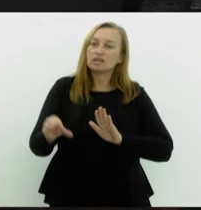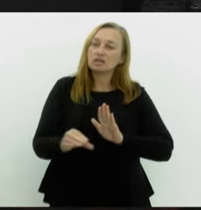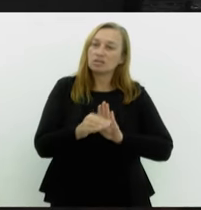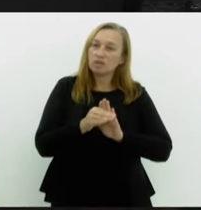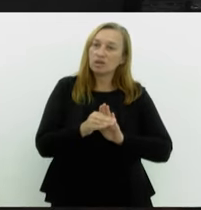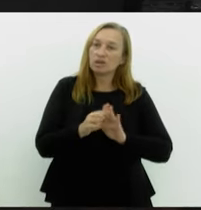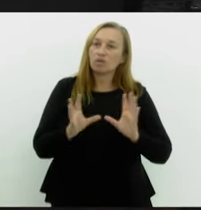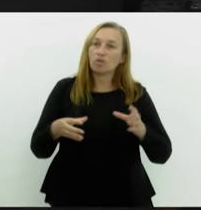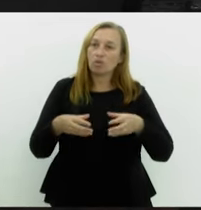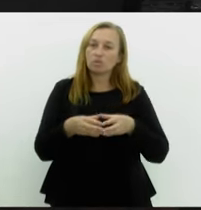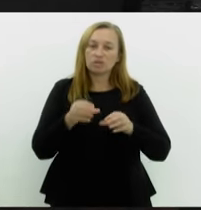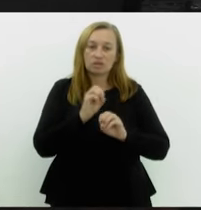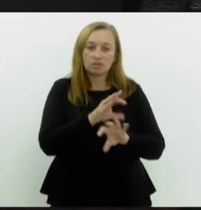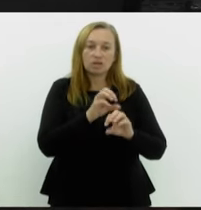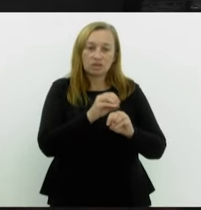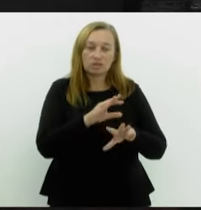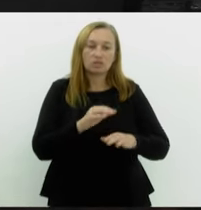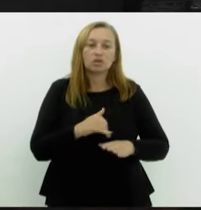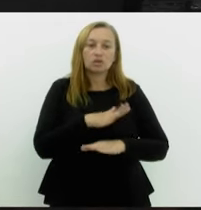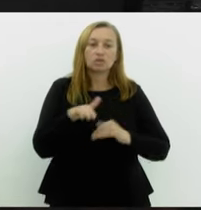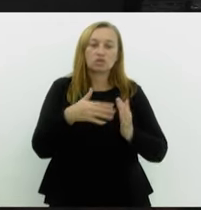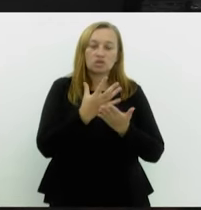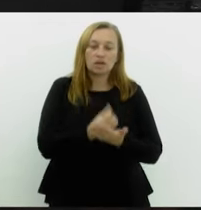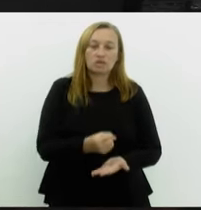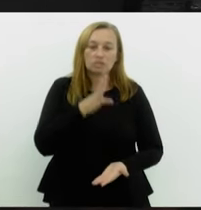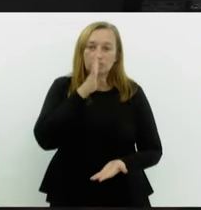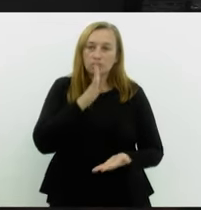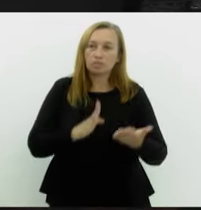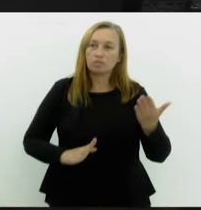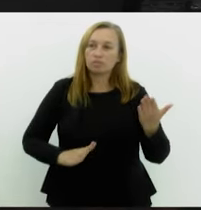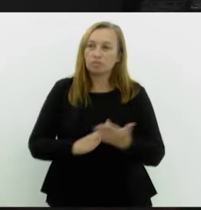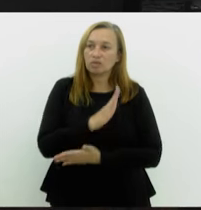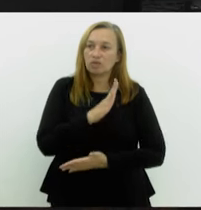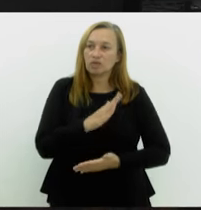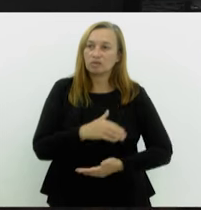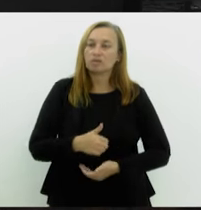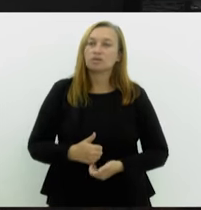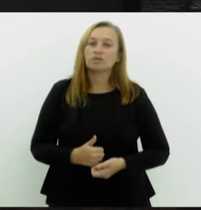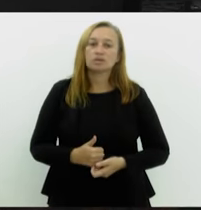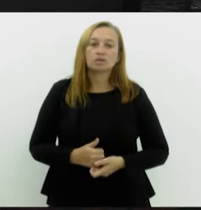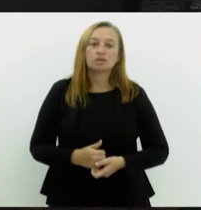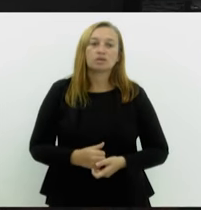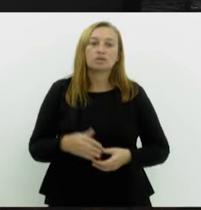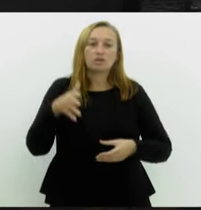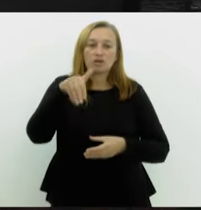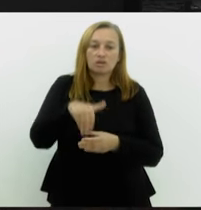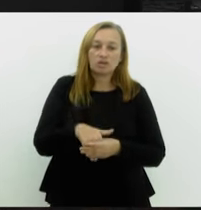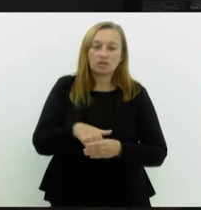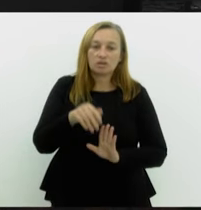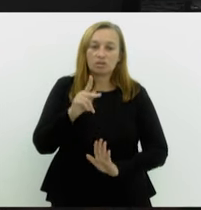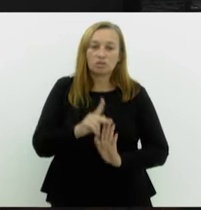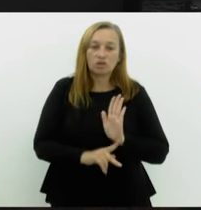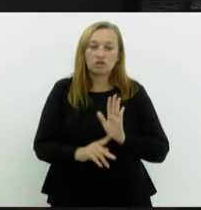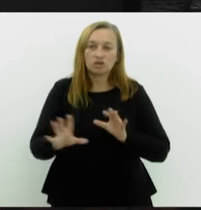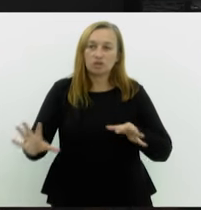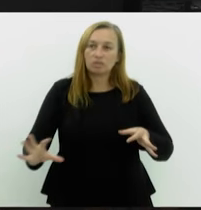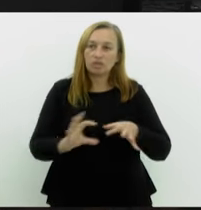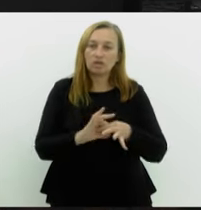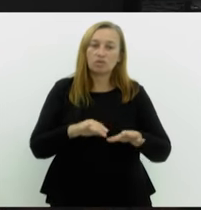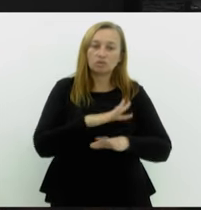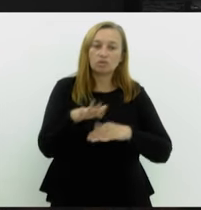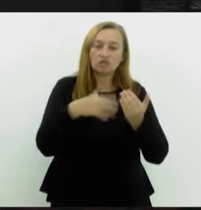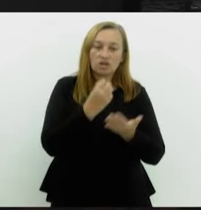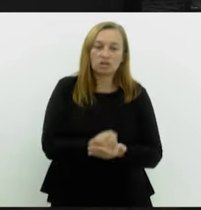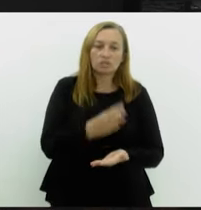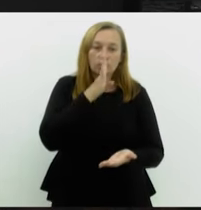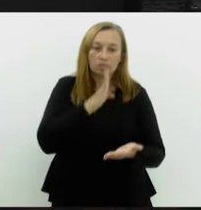da Comissão de Educação. Senhores que aprovam, permaneçam como estão. Aprovado. Em votação, projeto assim emendado. Senhores que aprovam, permaneçam